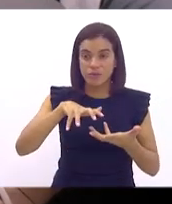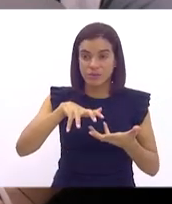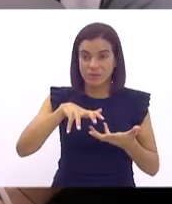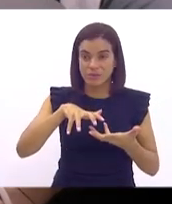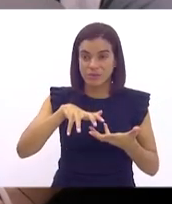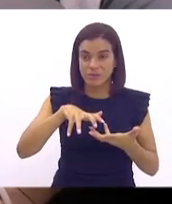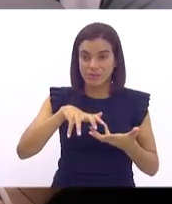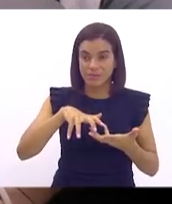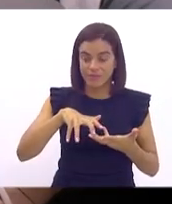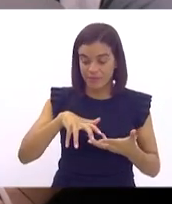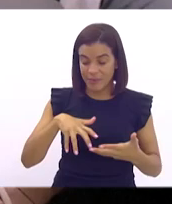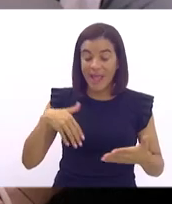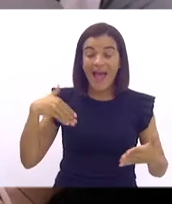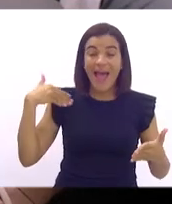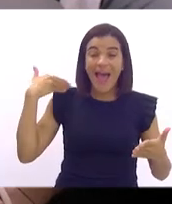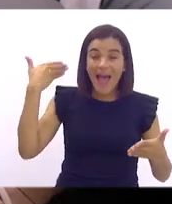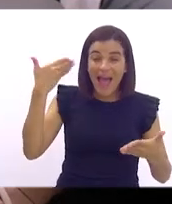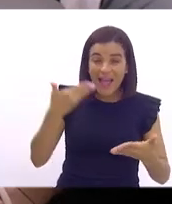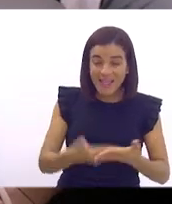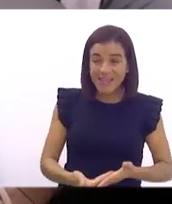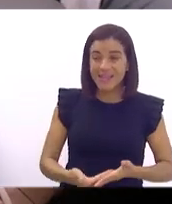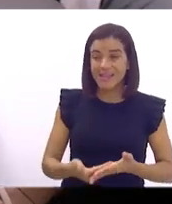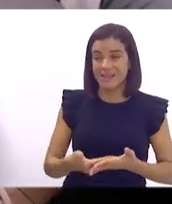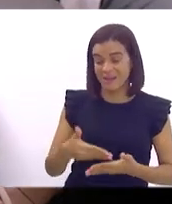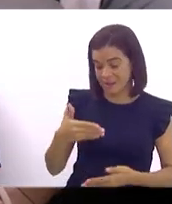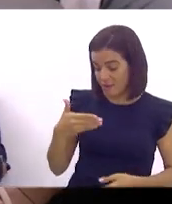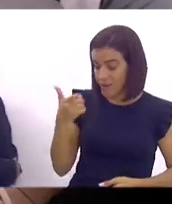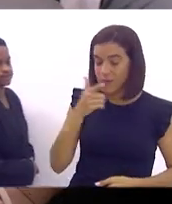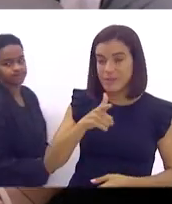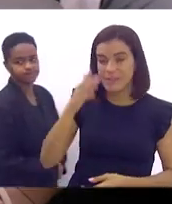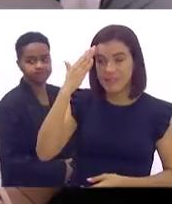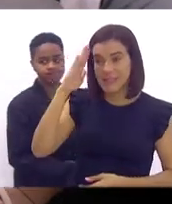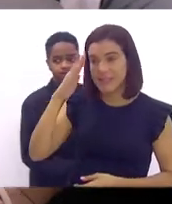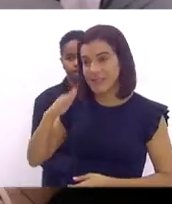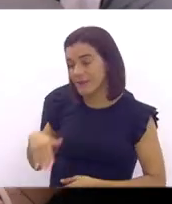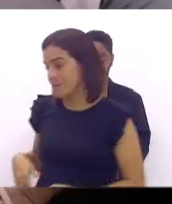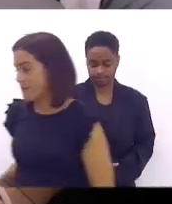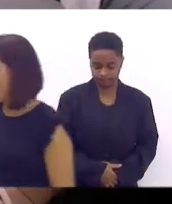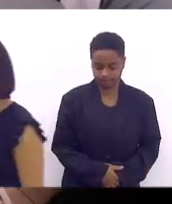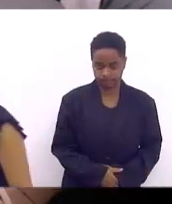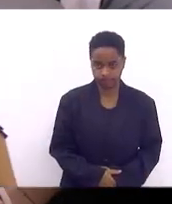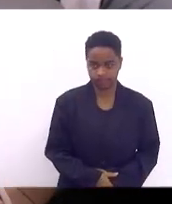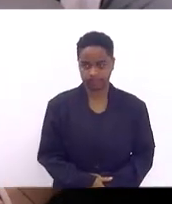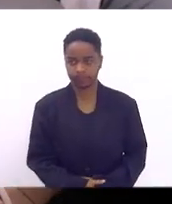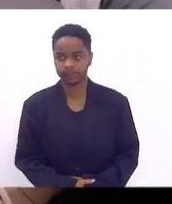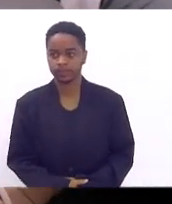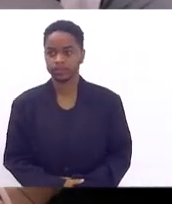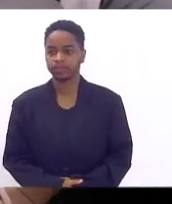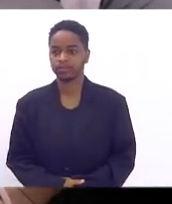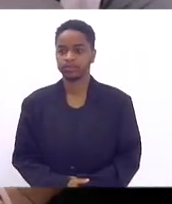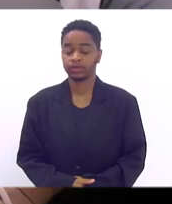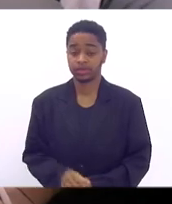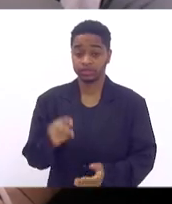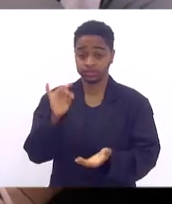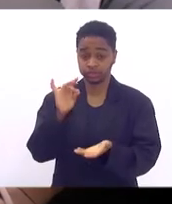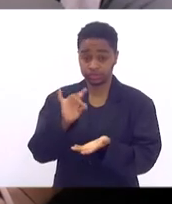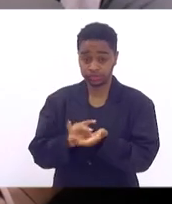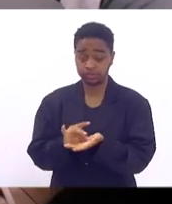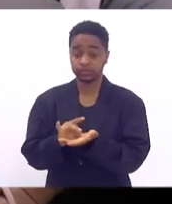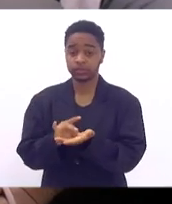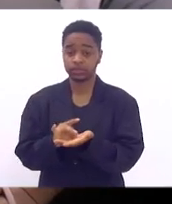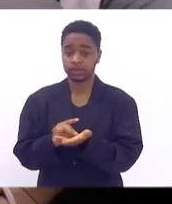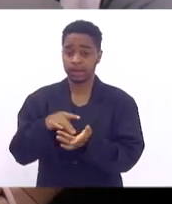Até eu entender, né? E eu estou falando eu porque o senhor estava fechado, até eu entender que, na realidade,